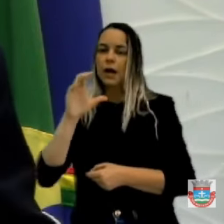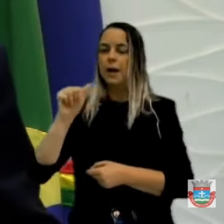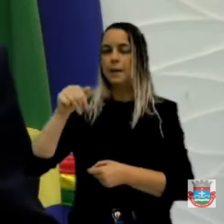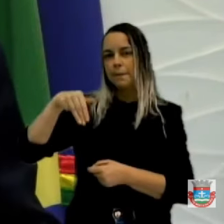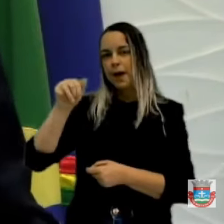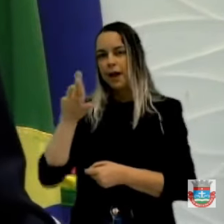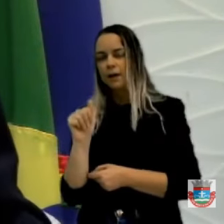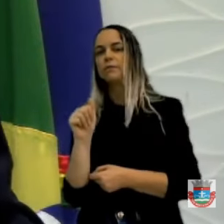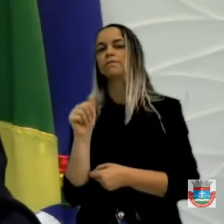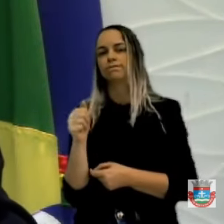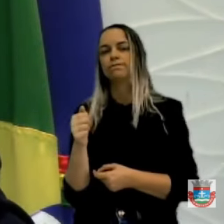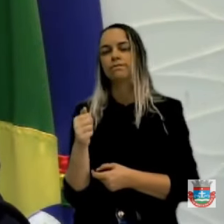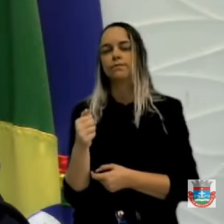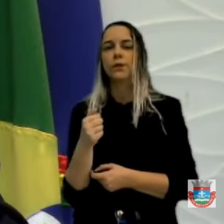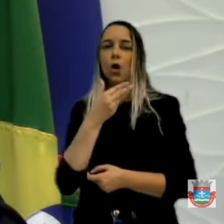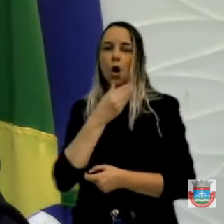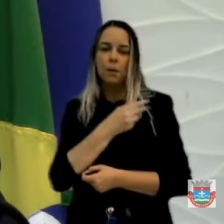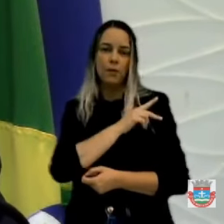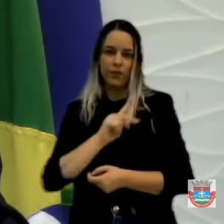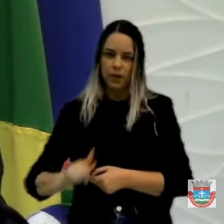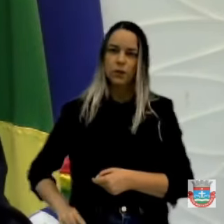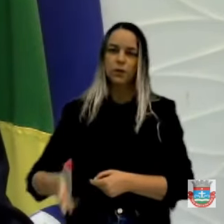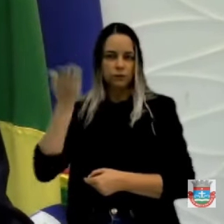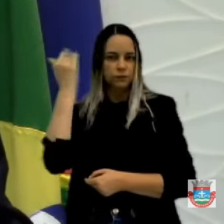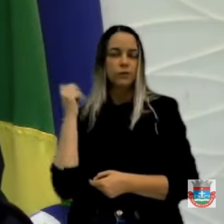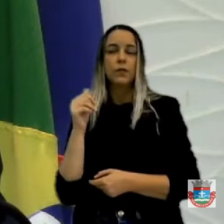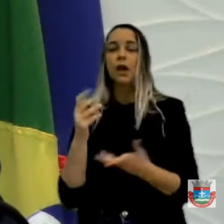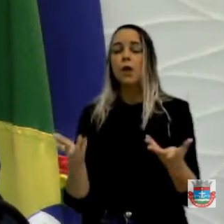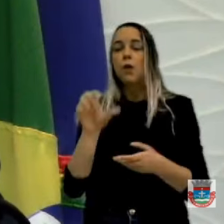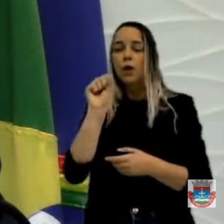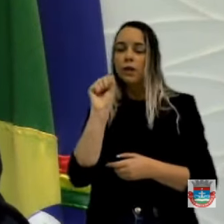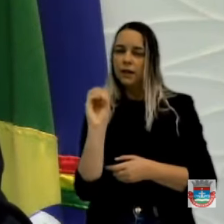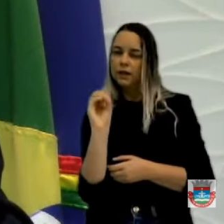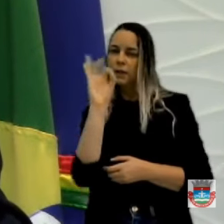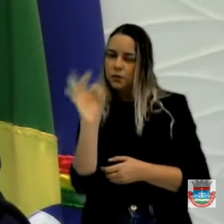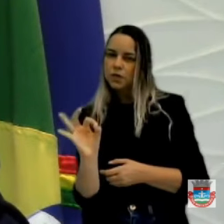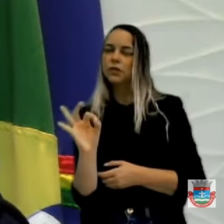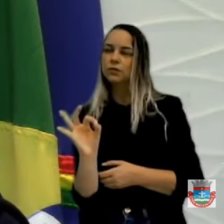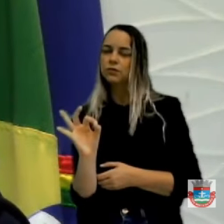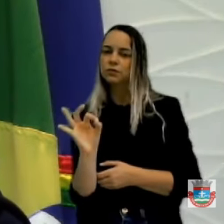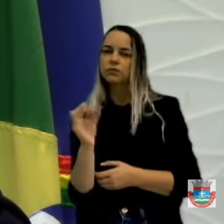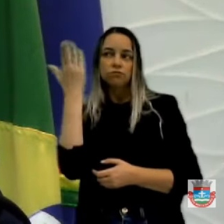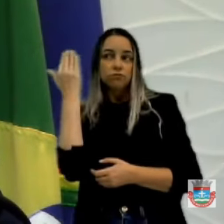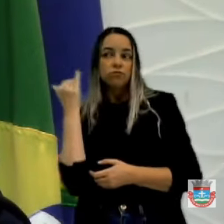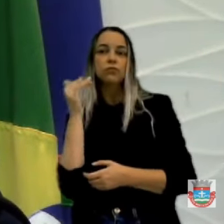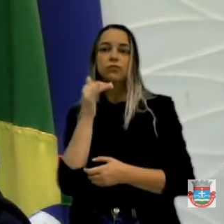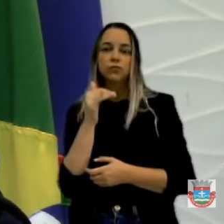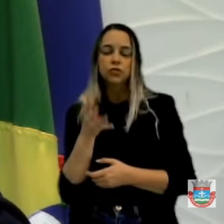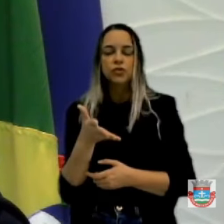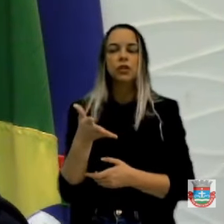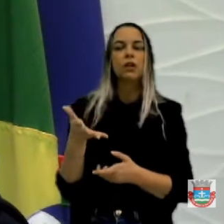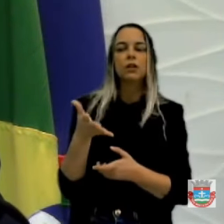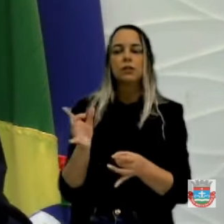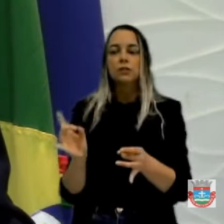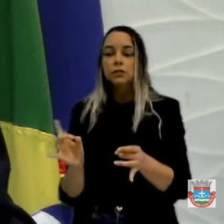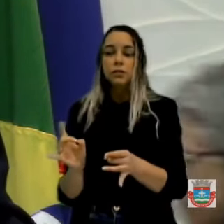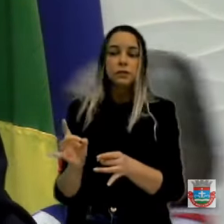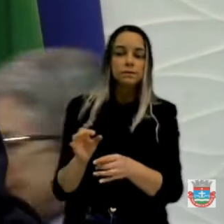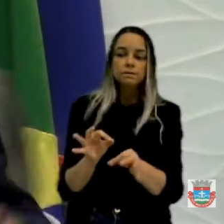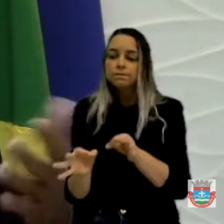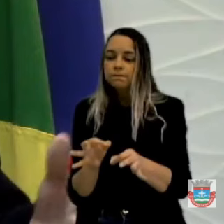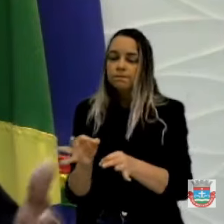público, 80% do açougue público foi reformado na época do governador Paulo